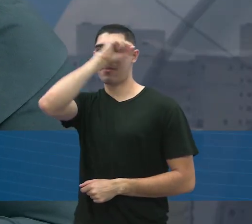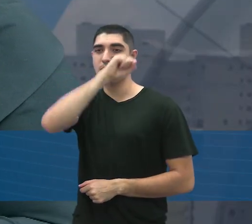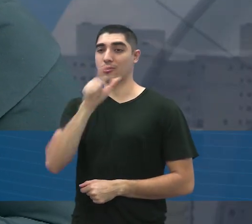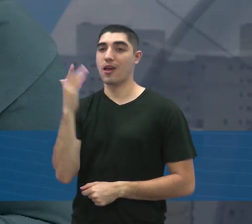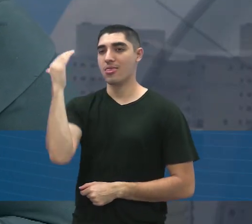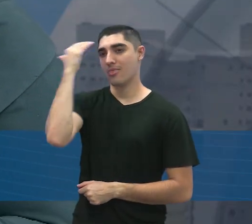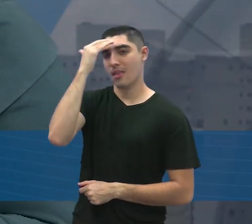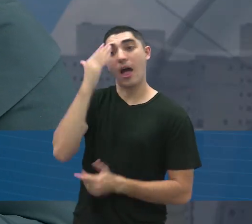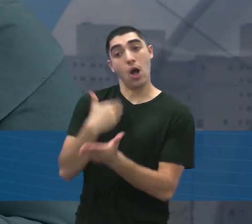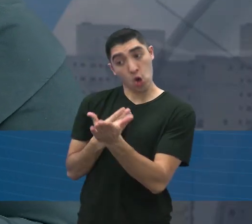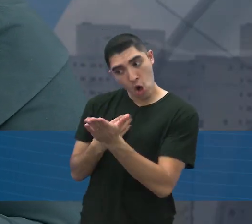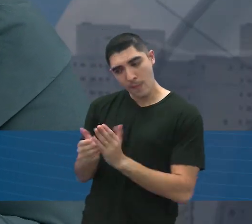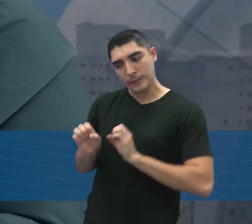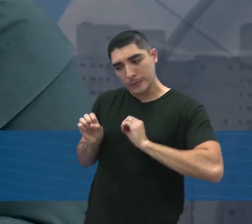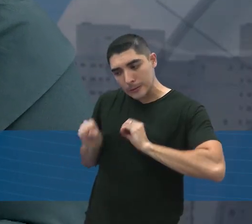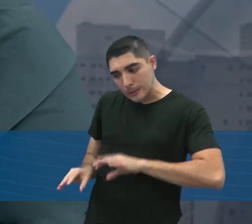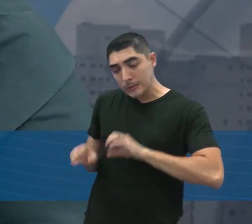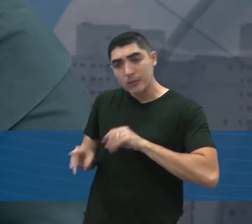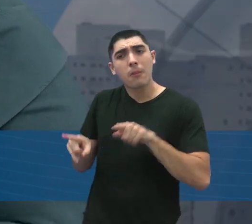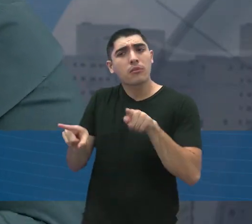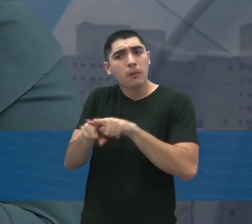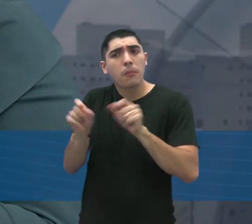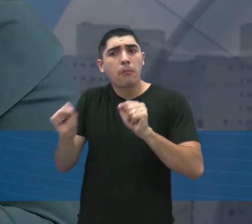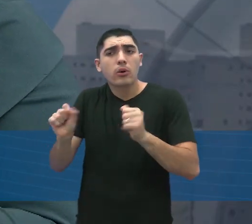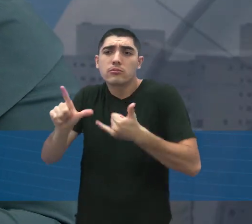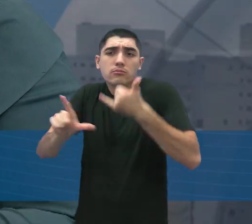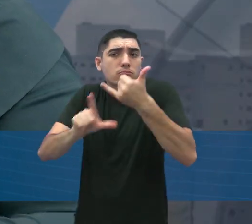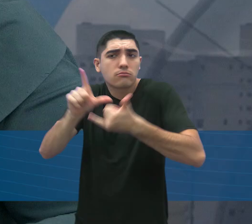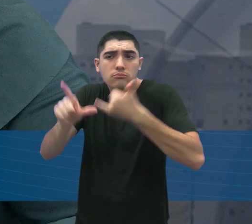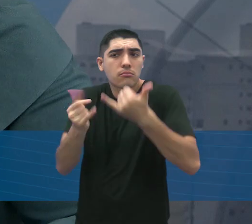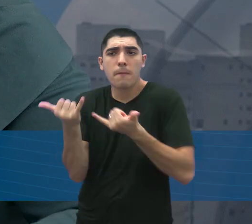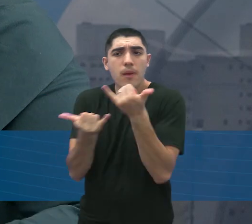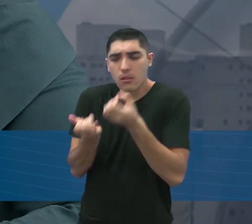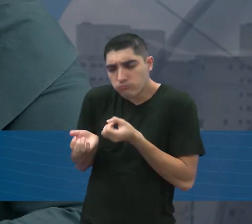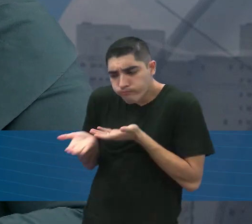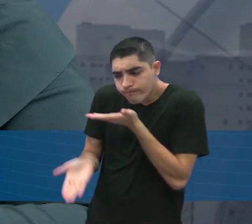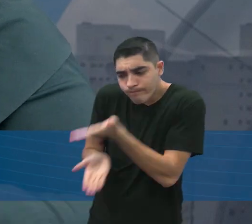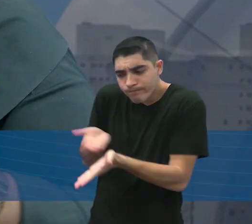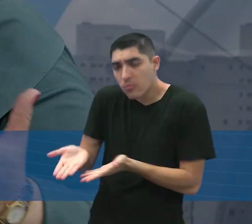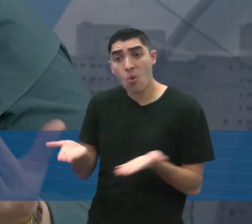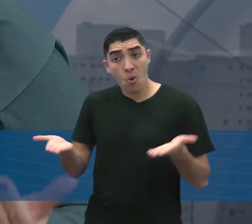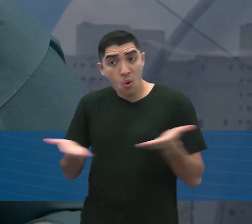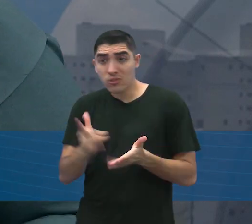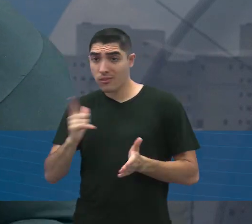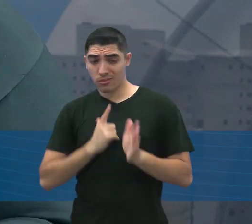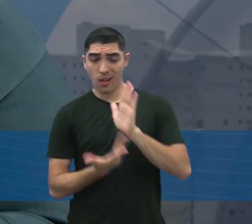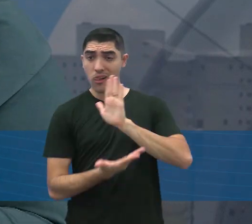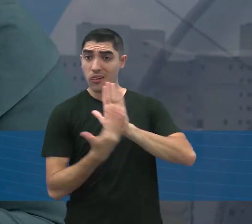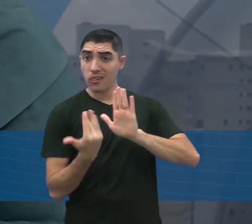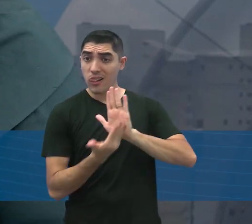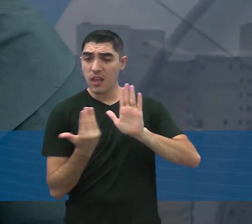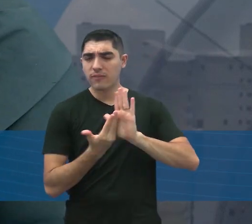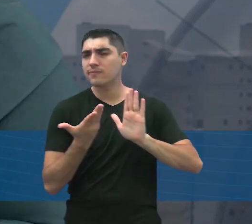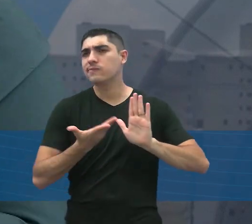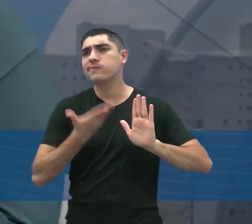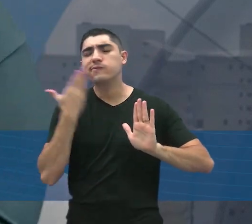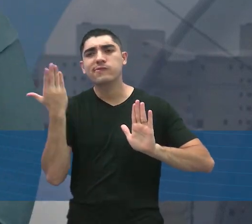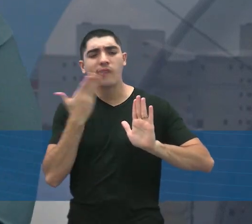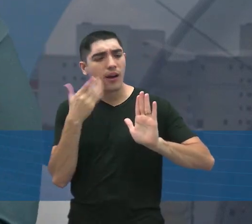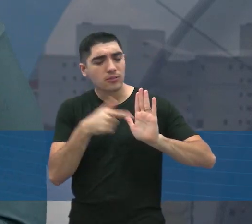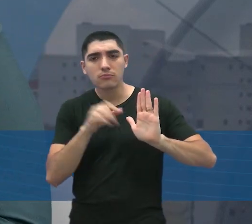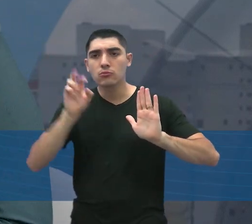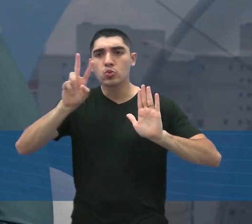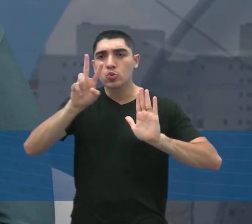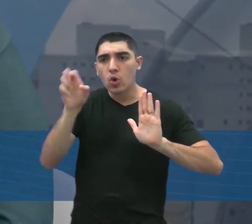posso fazer isso também de formas lúdicas, né? Hoje a gente tem uma vasta literatura já infantil com livros que falam